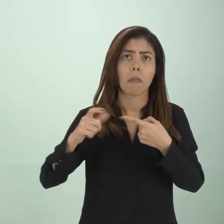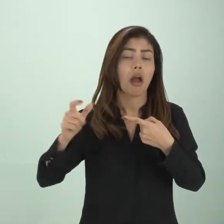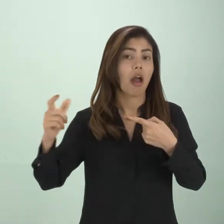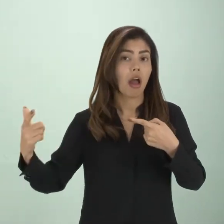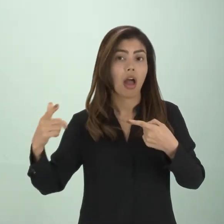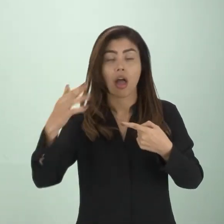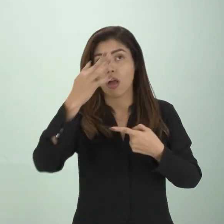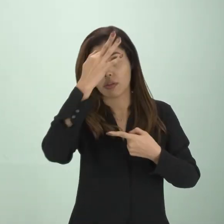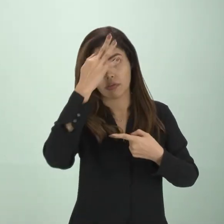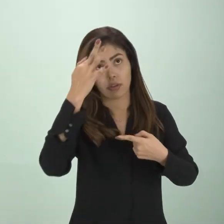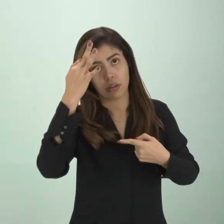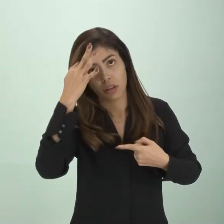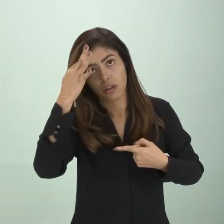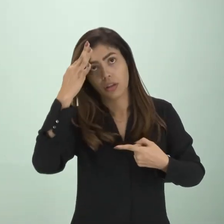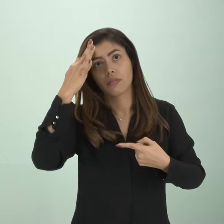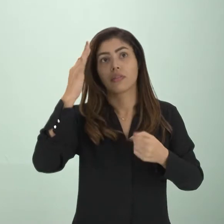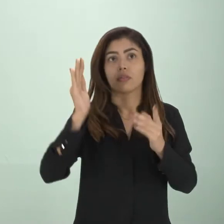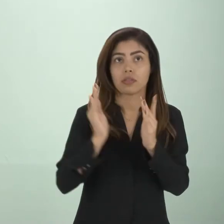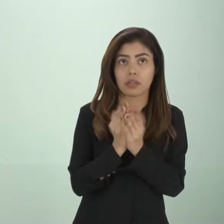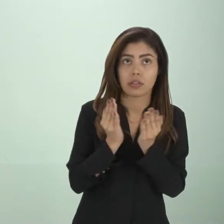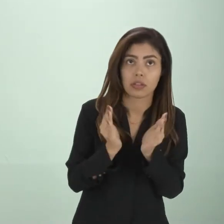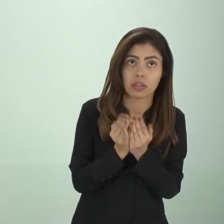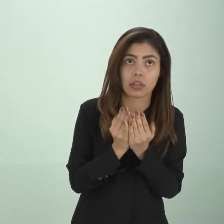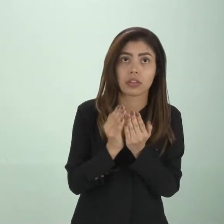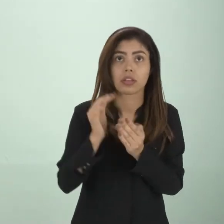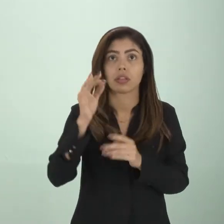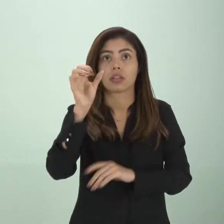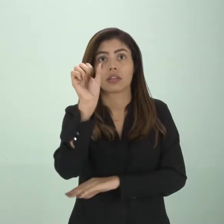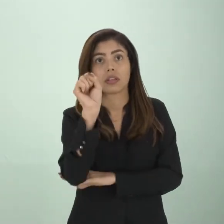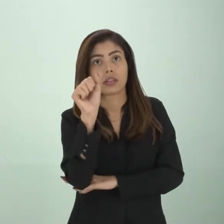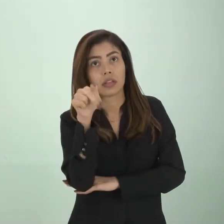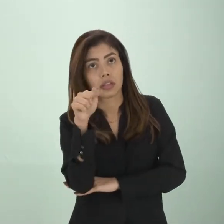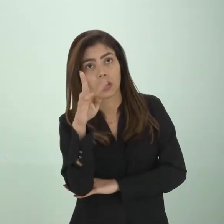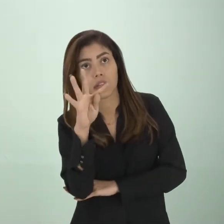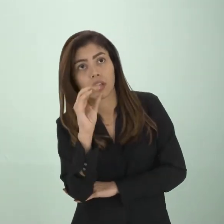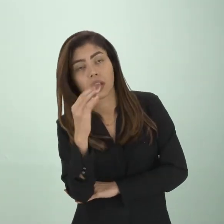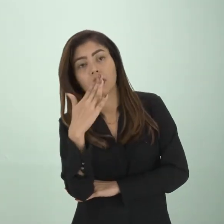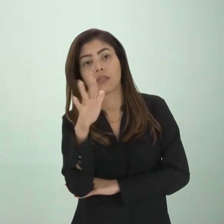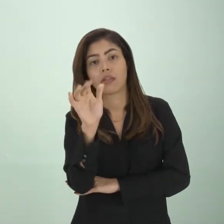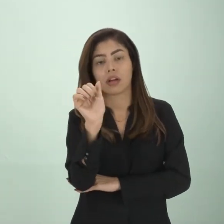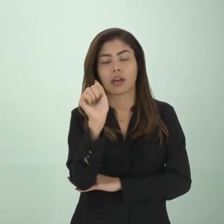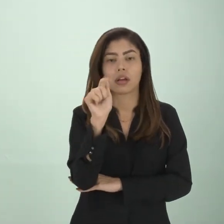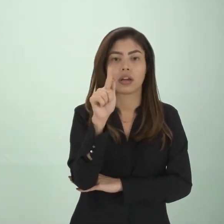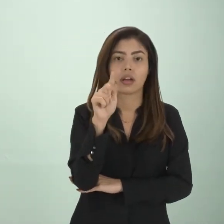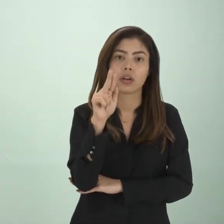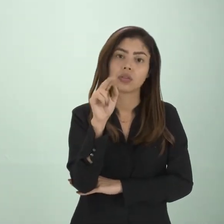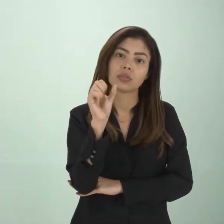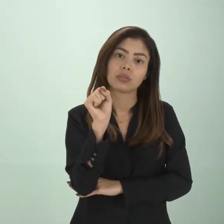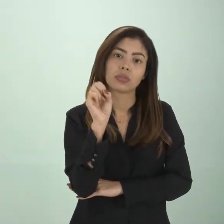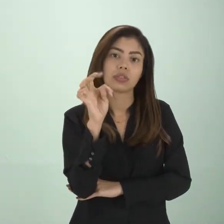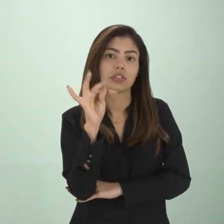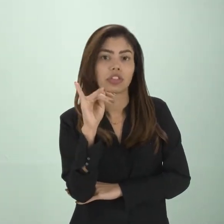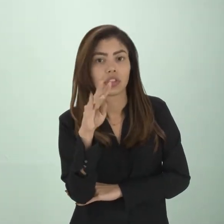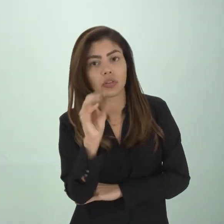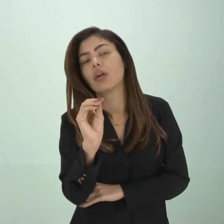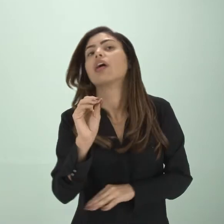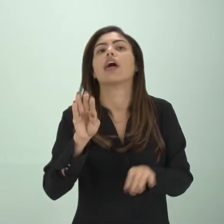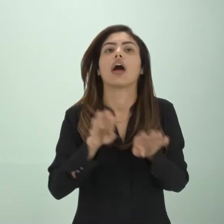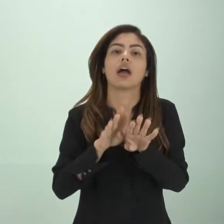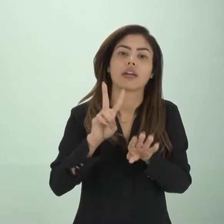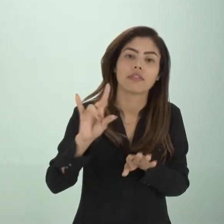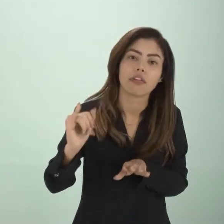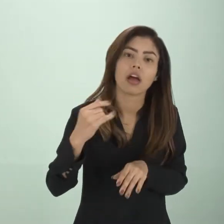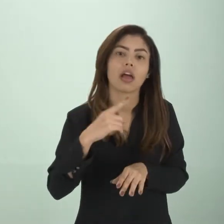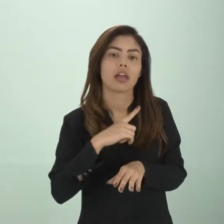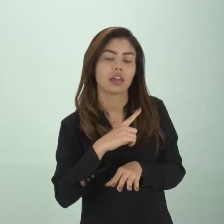o filósofo cristão Santo Agostinho, que vai cristianizar as